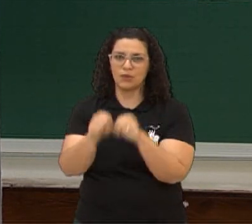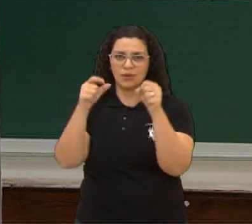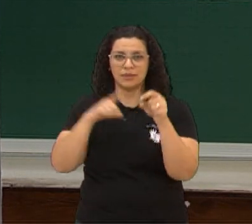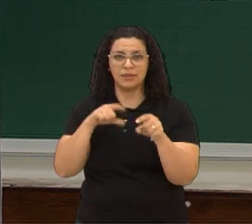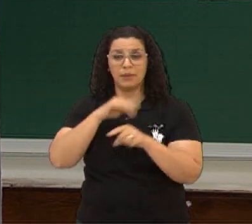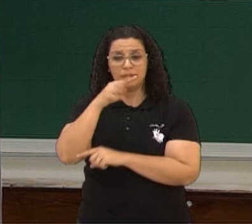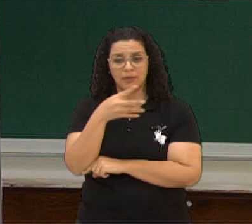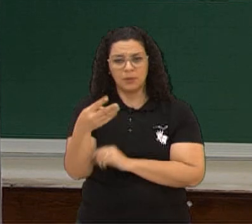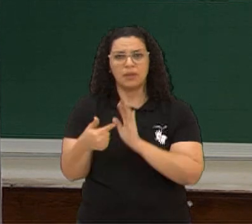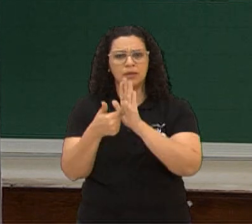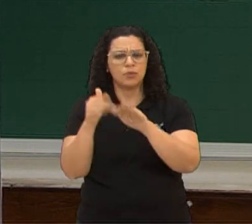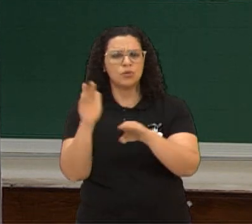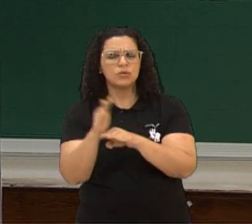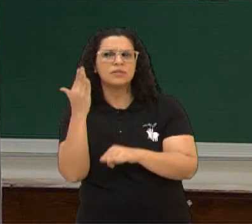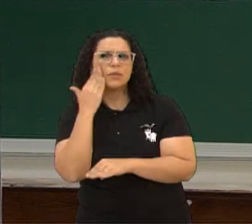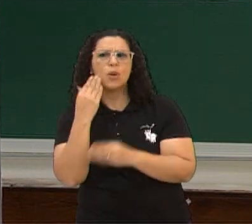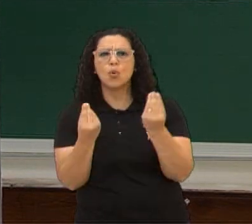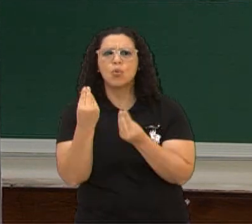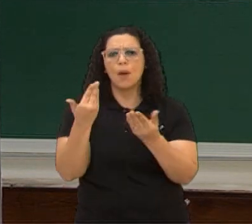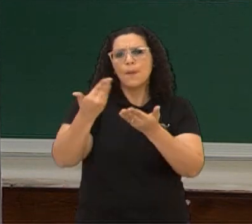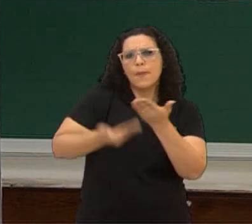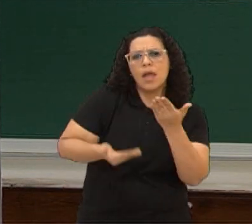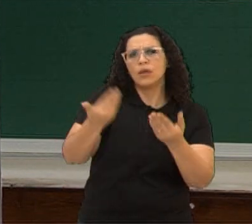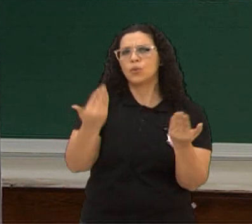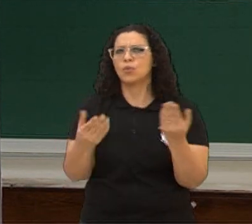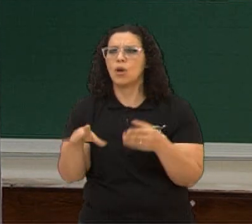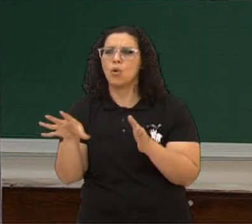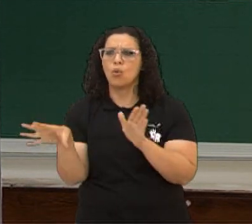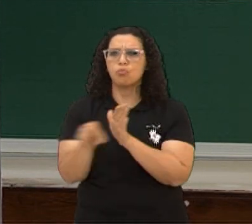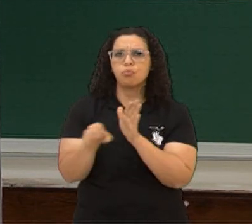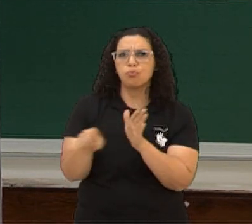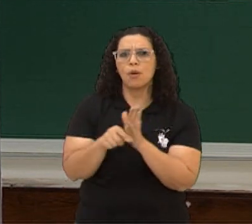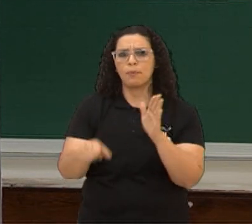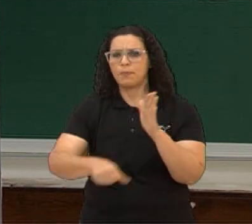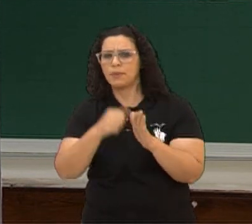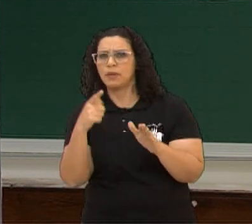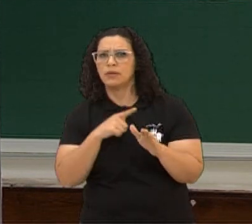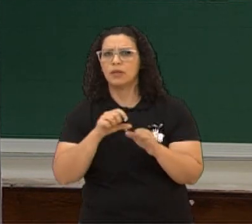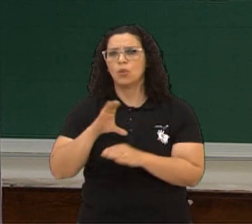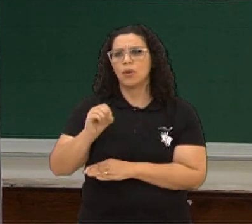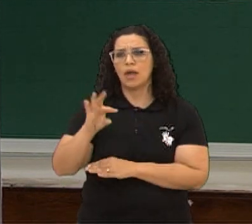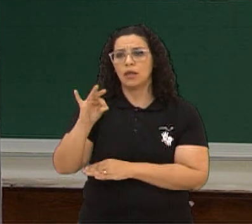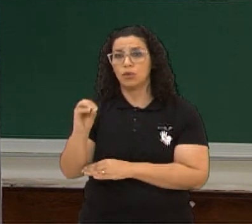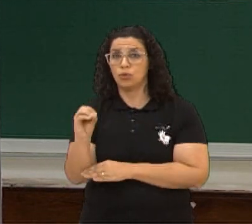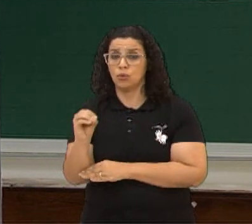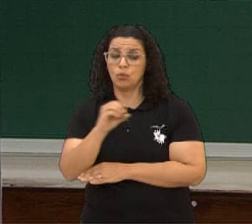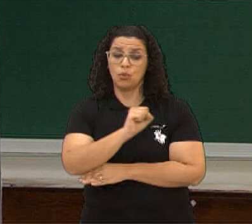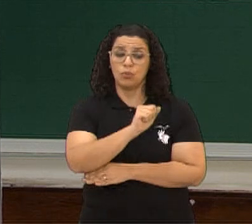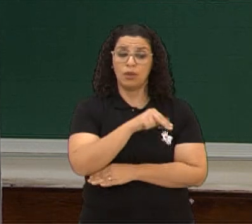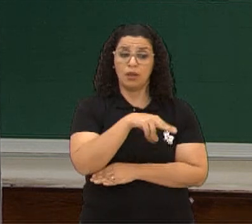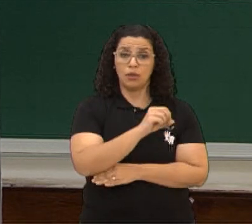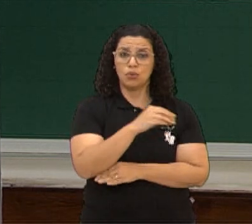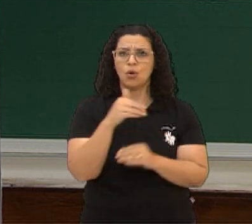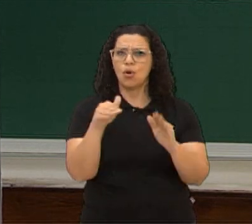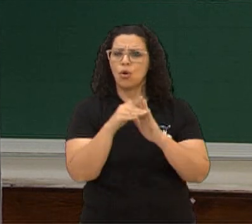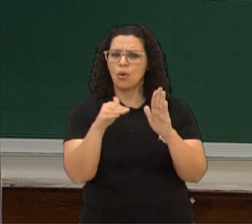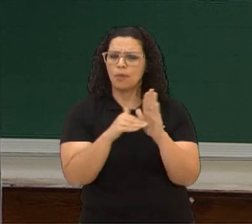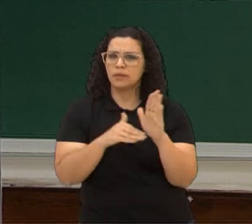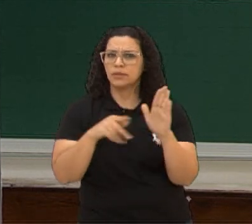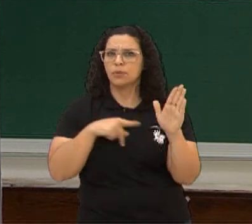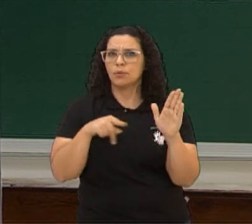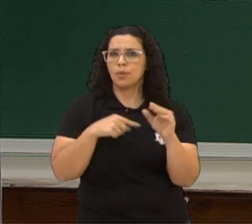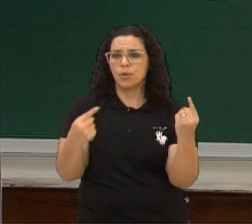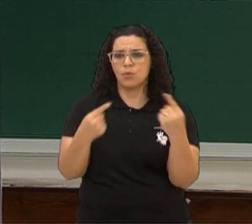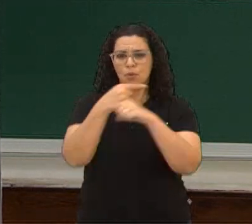uma tabelinha que nos ajuda a saber quem vai ter a descarga primeiro, no cátodo ou no ânodo, obedecendo o fato de